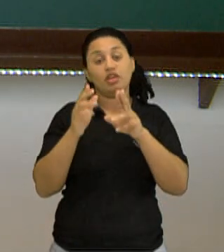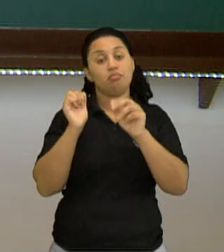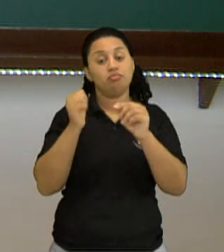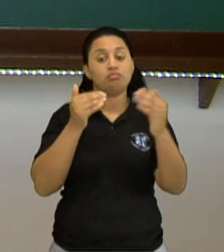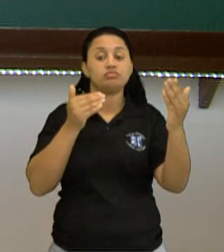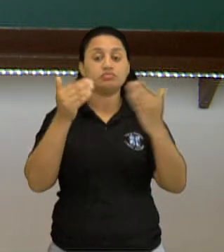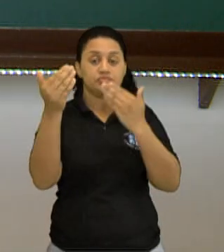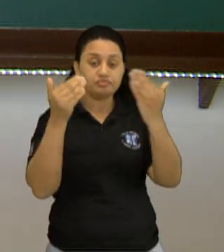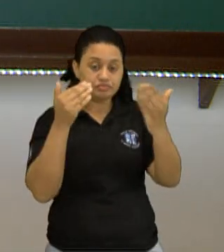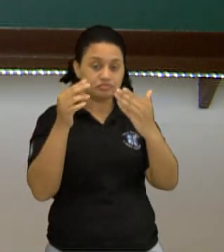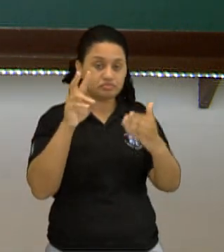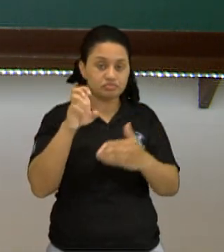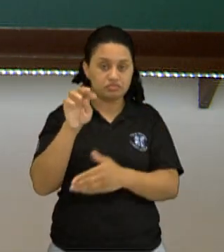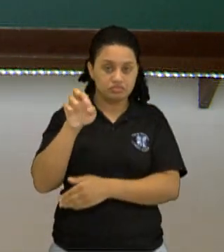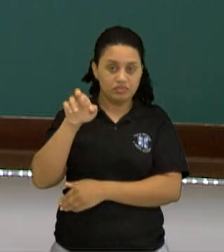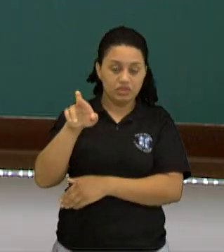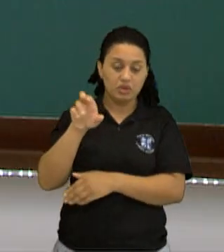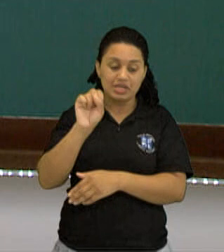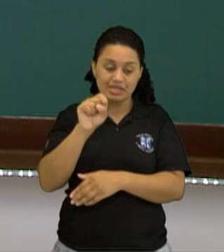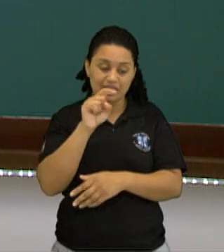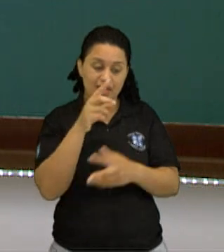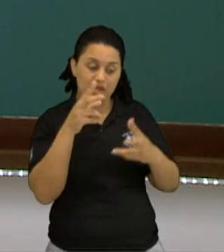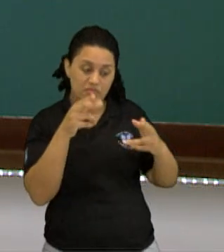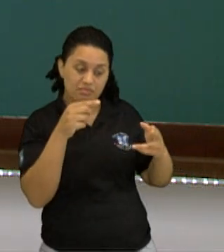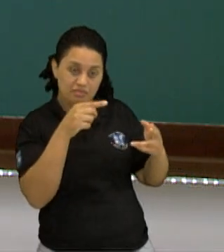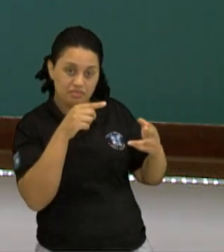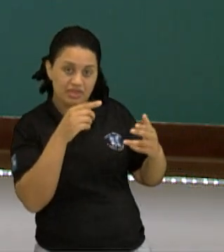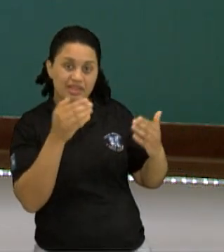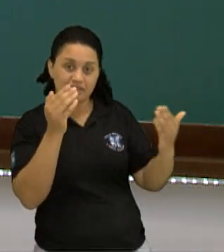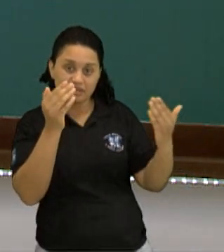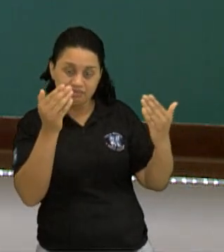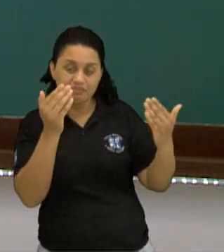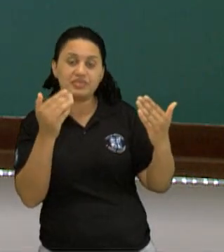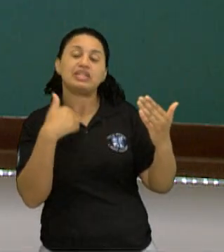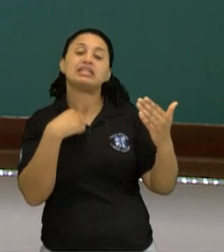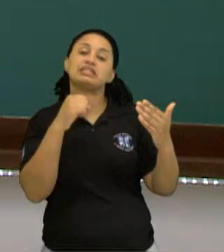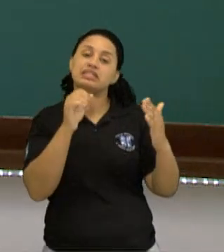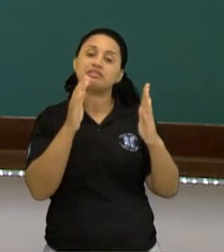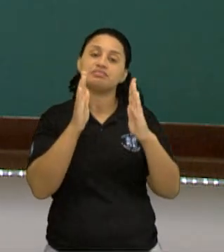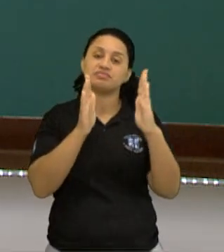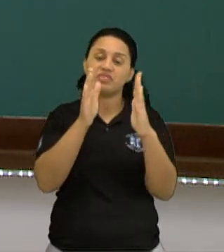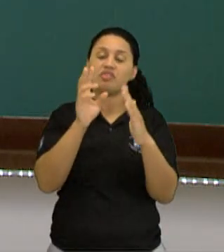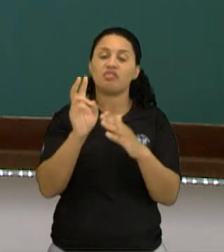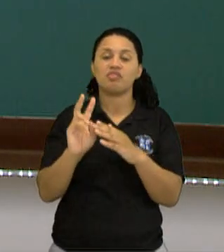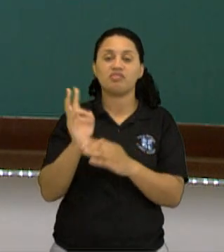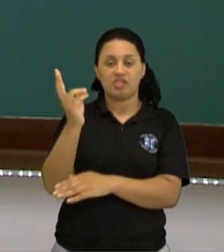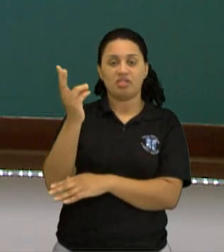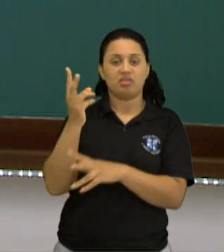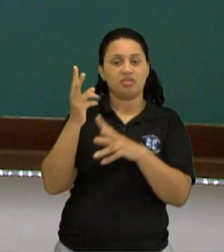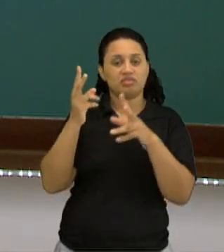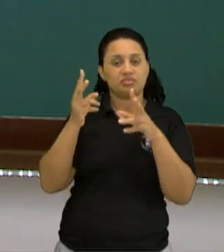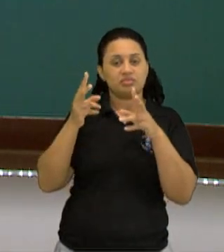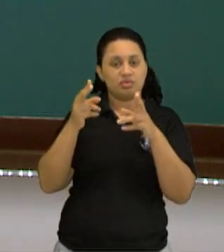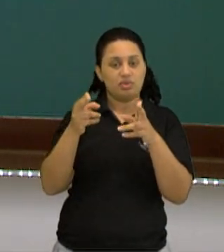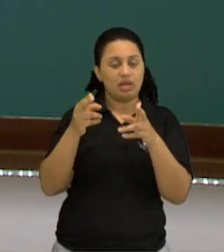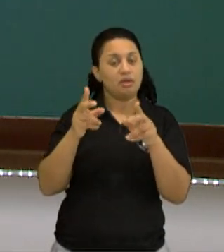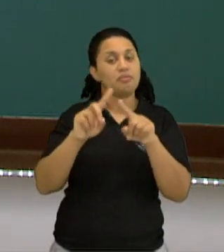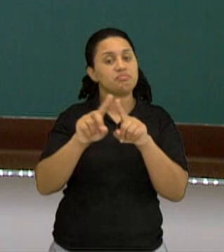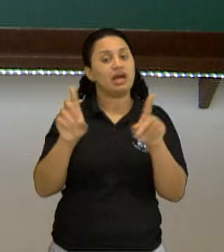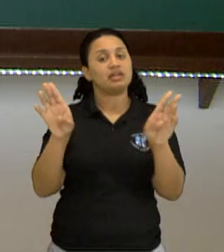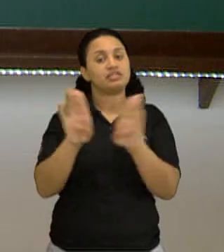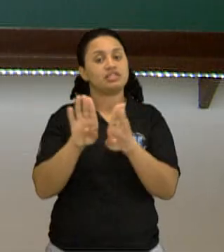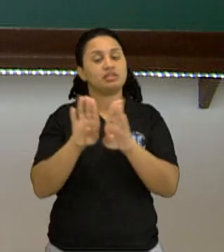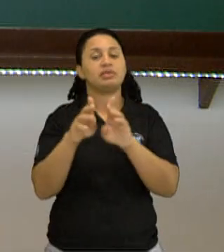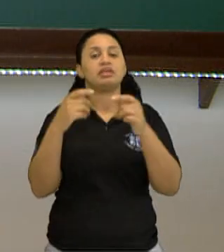é vetorial ela é igual a outra, desde que ele esteja o mesmo módulo, ou seja, o mesmo valor, a mesma intensidade, mas também tem que ter a